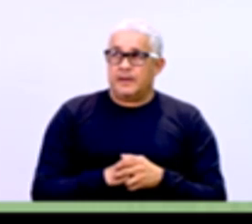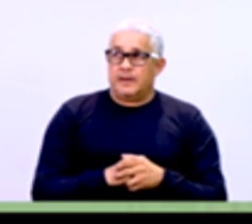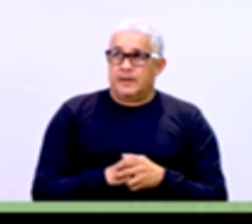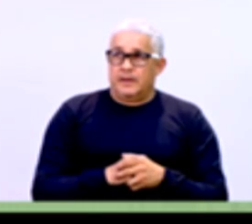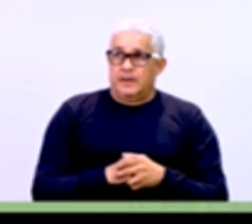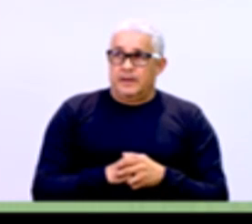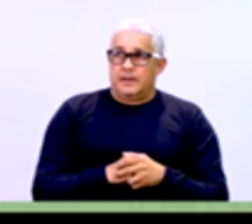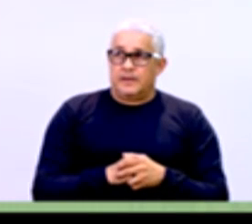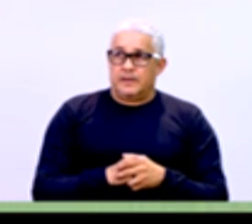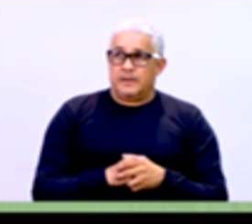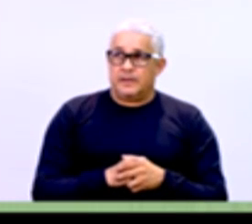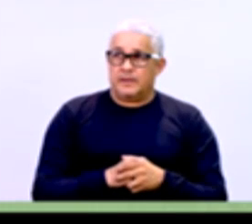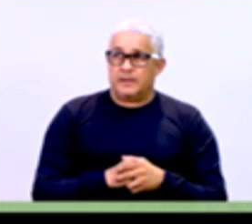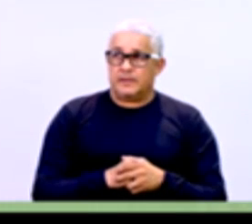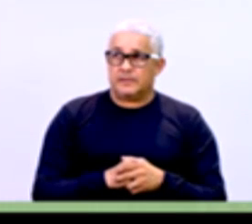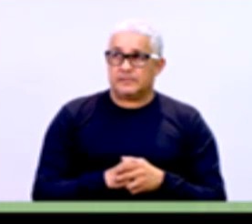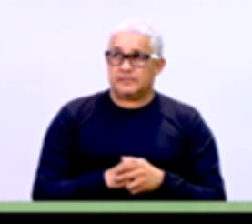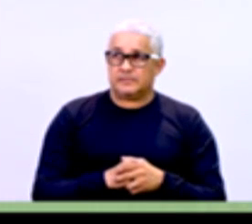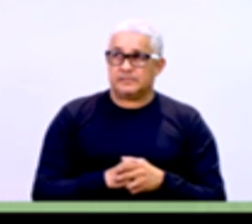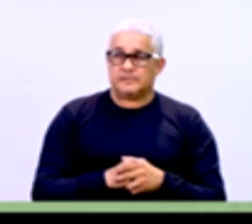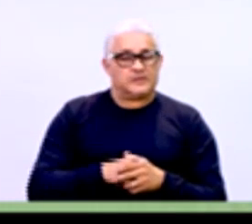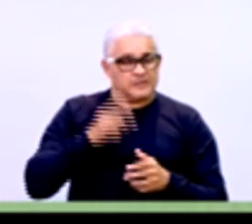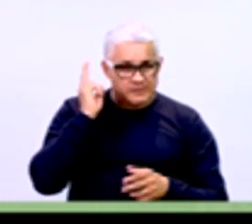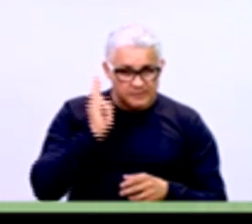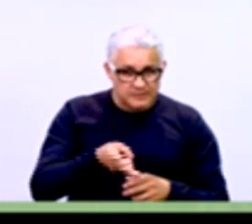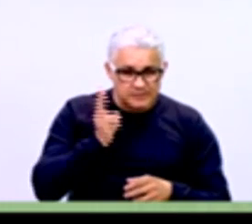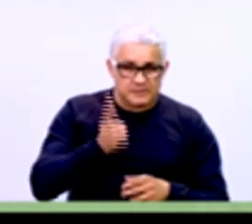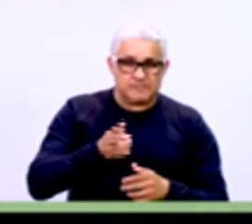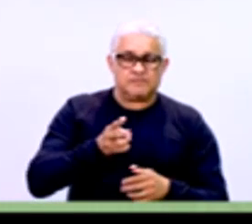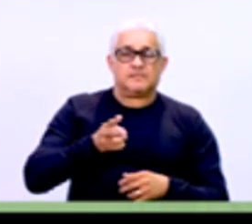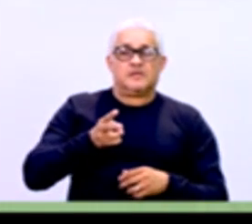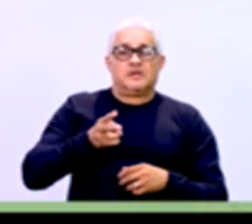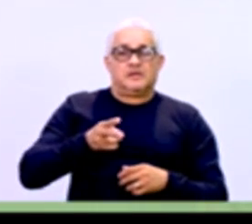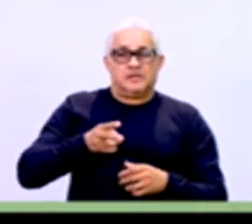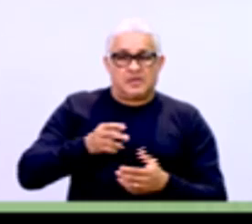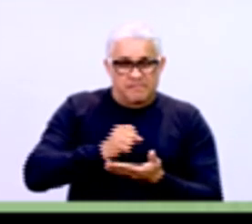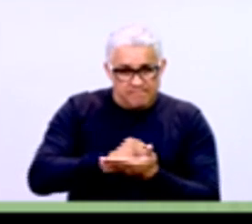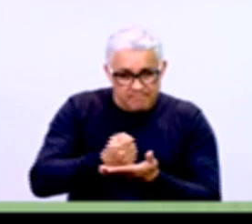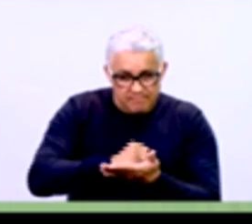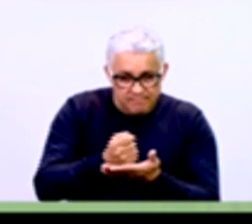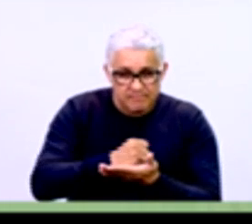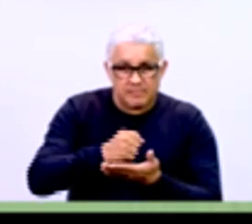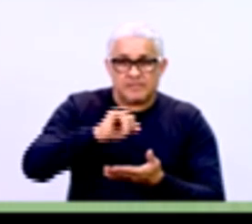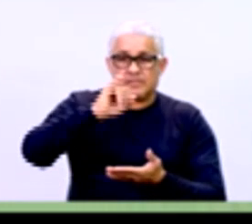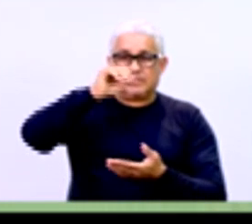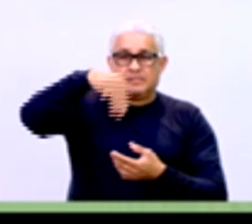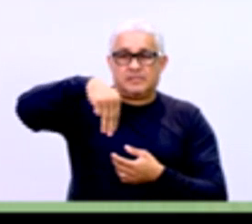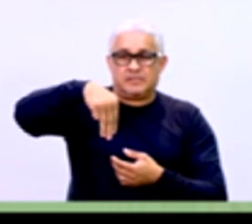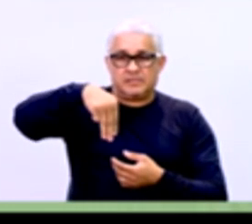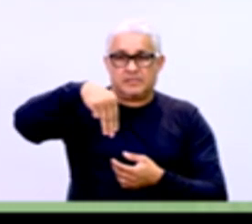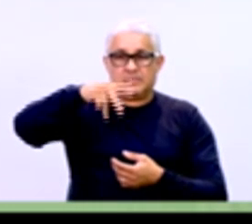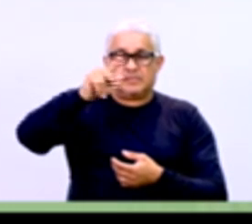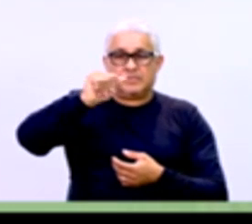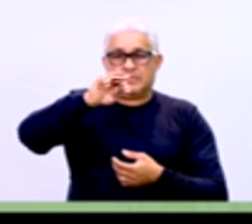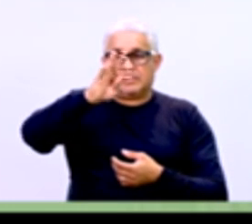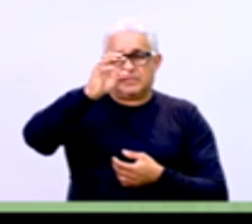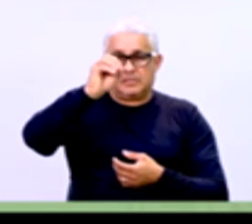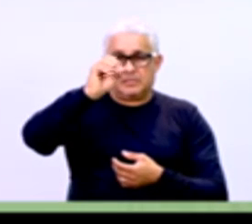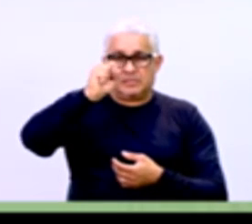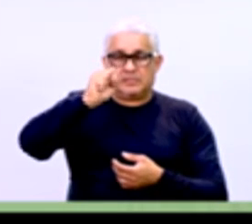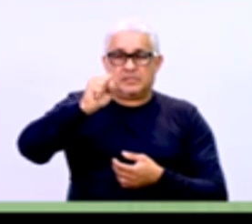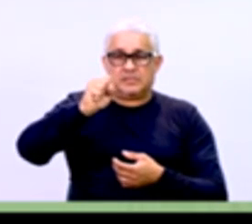possa consistentemente controlar seus impactos ambientais sobre o meio ambiente e